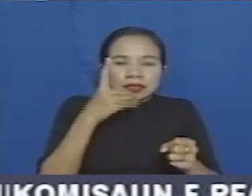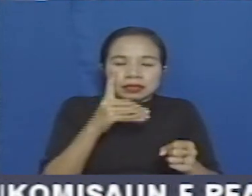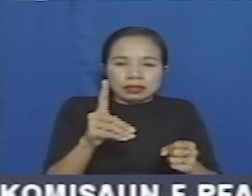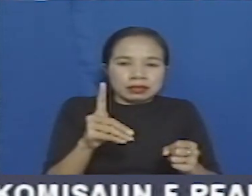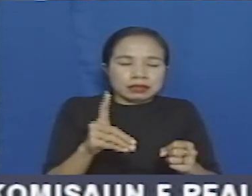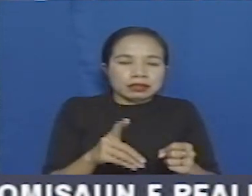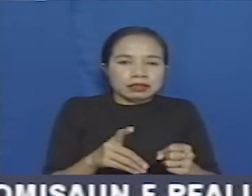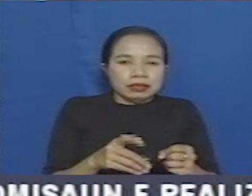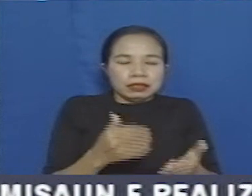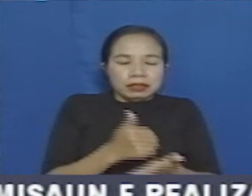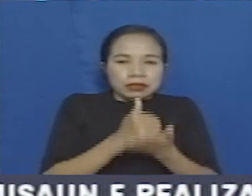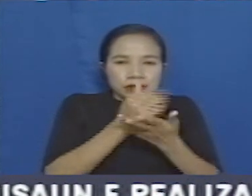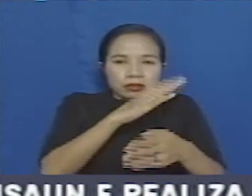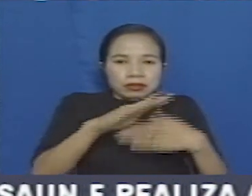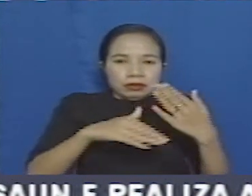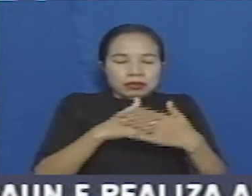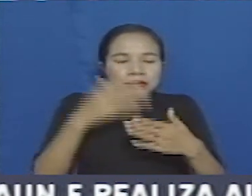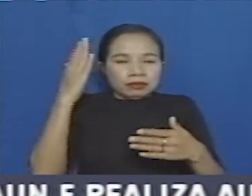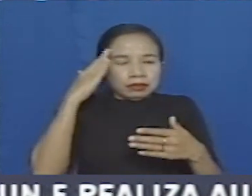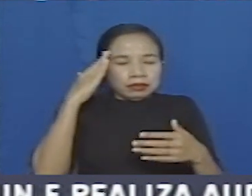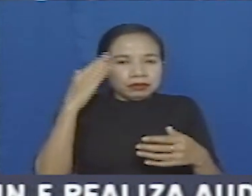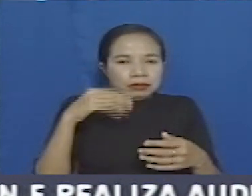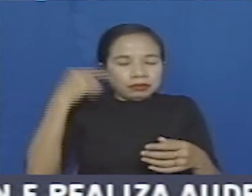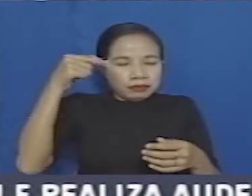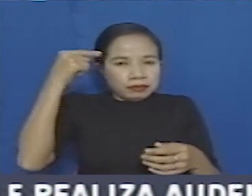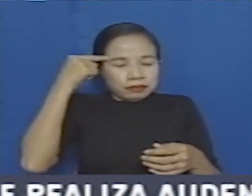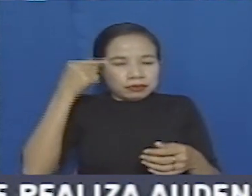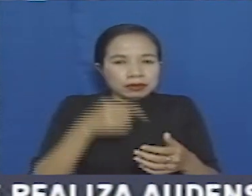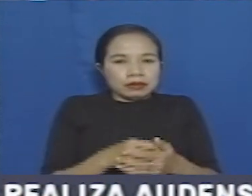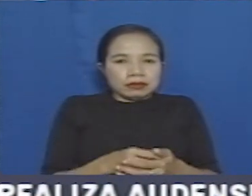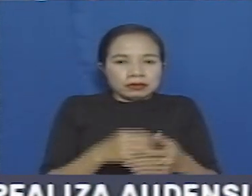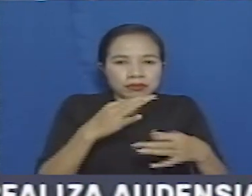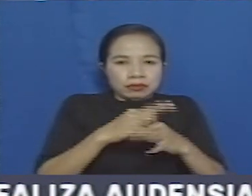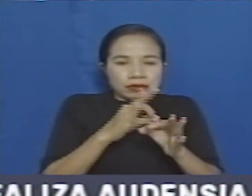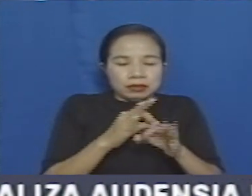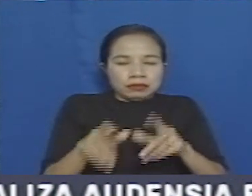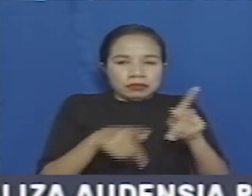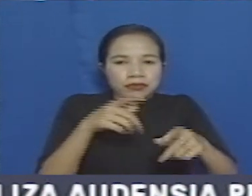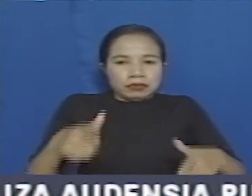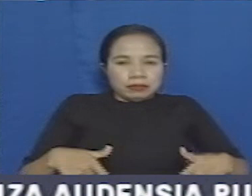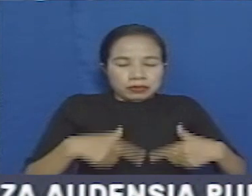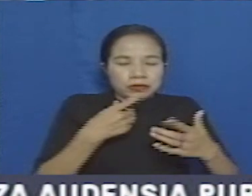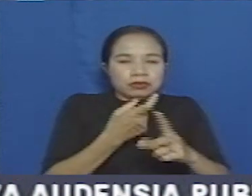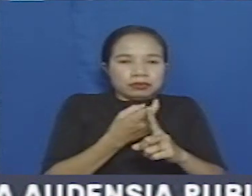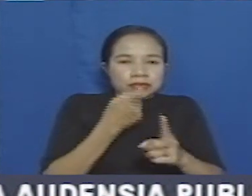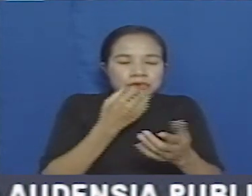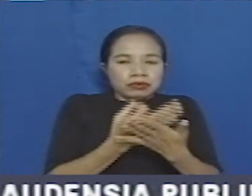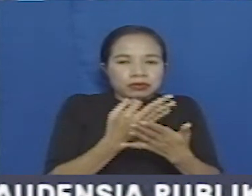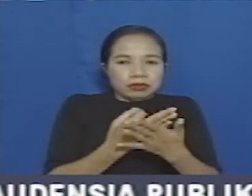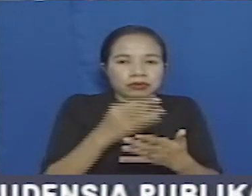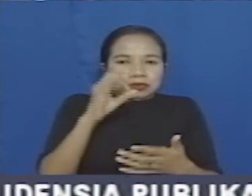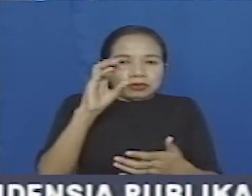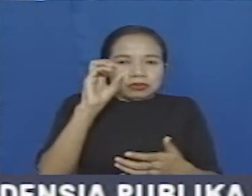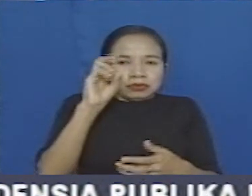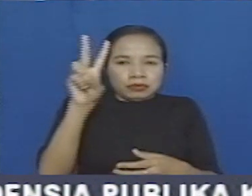katak apoio tomak ba iniciativa governo nian. Hoje há dia povo nemores liu o orçamento geral do Estado